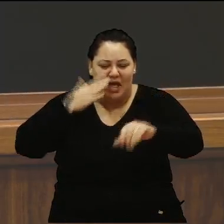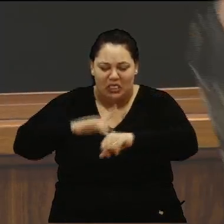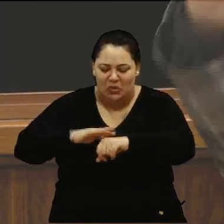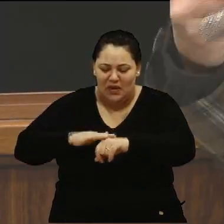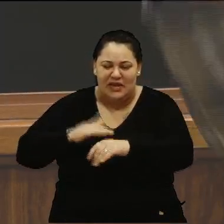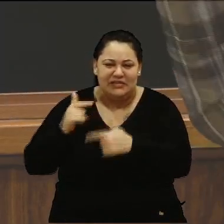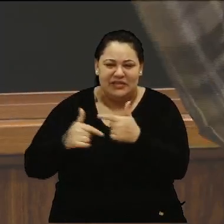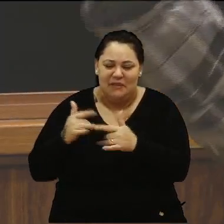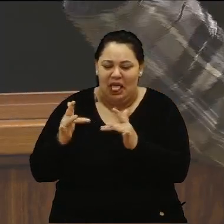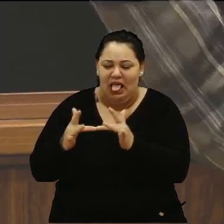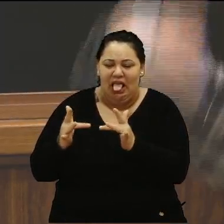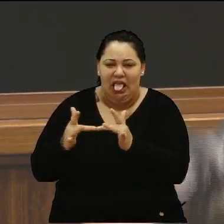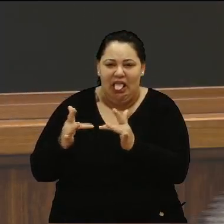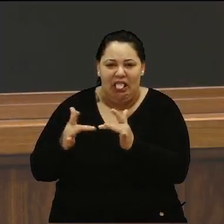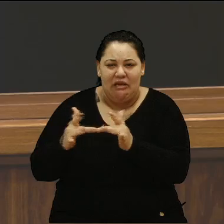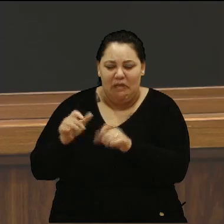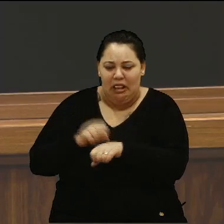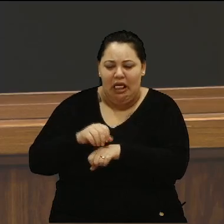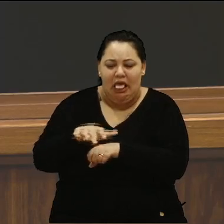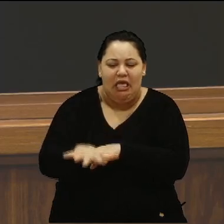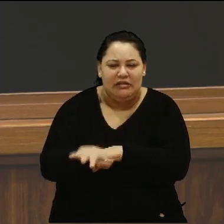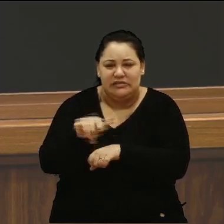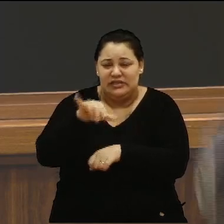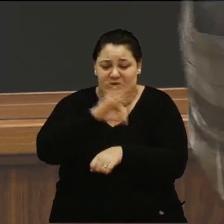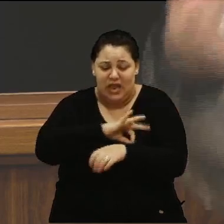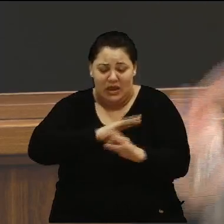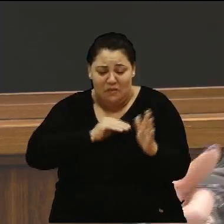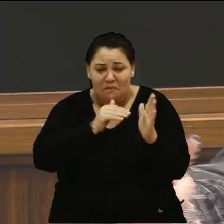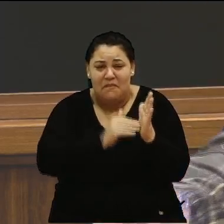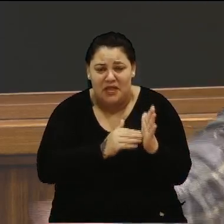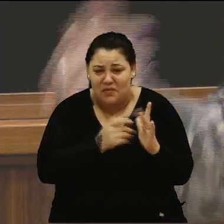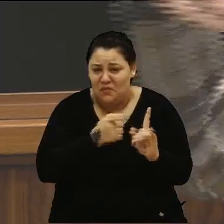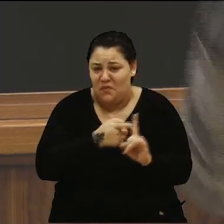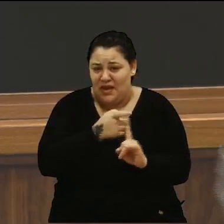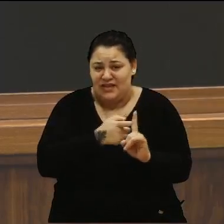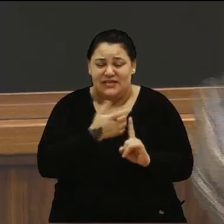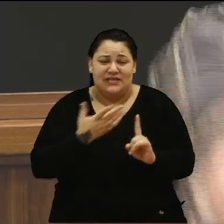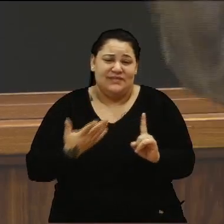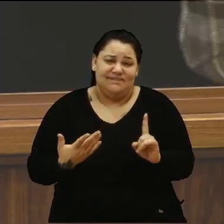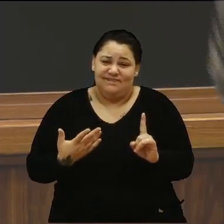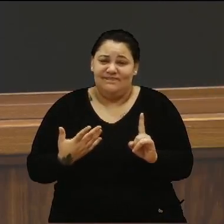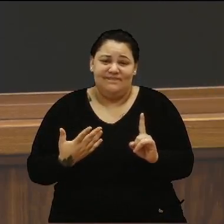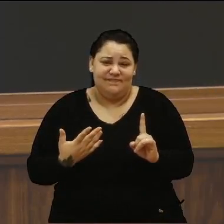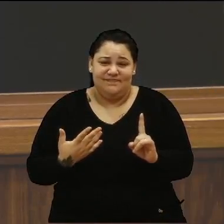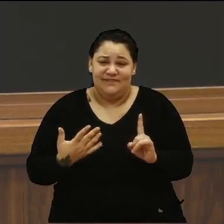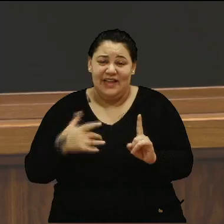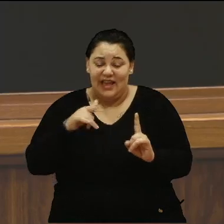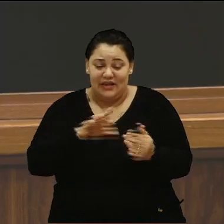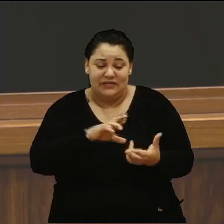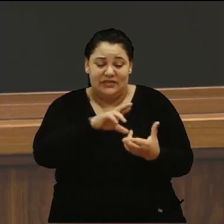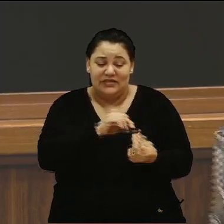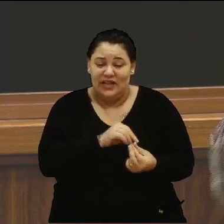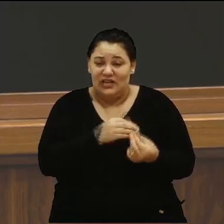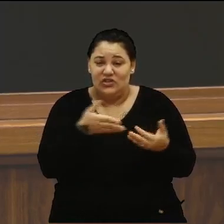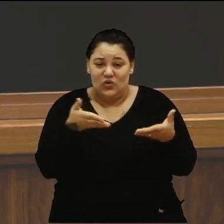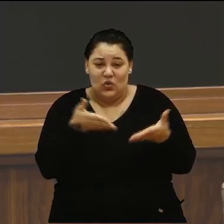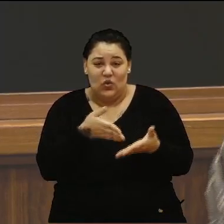elas não ganham salário, elas ganham salário mínimo por mês. E o que chega, sim, as reciclagens de hoje